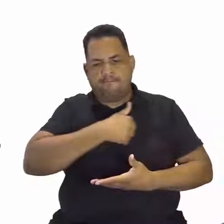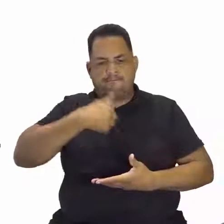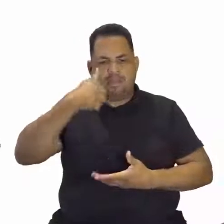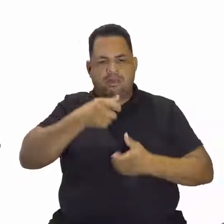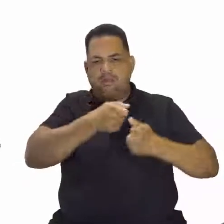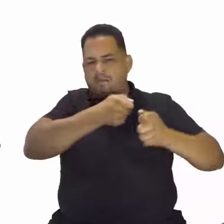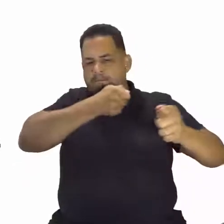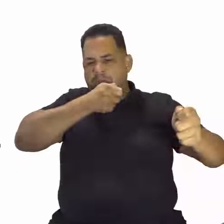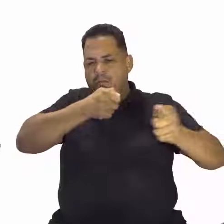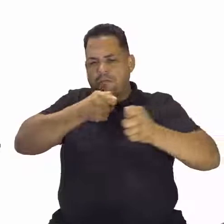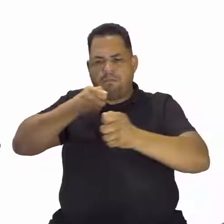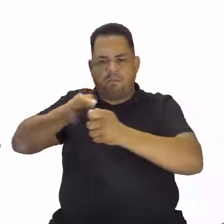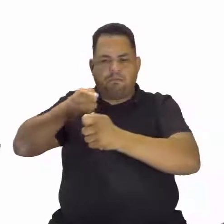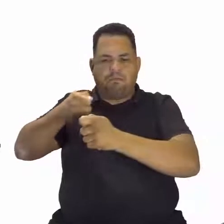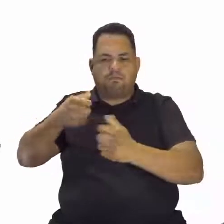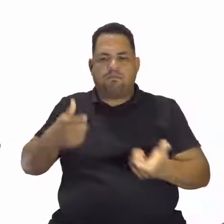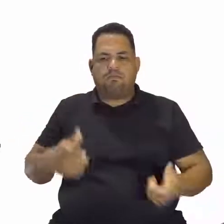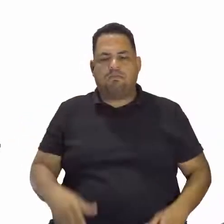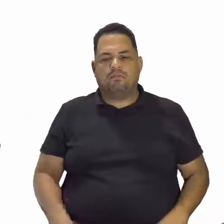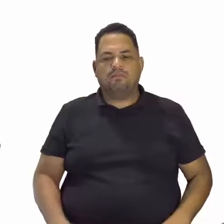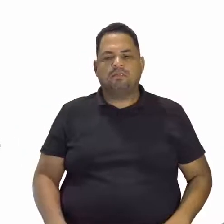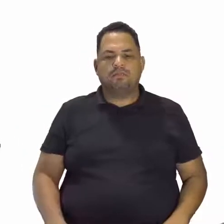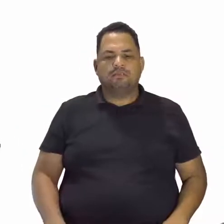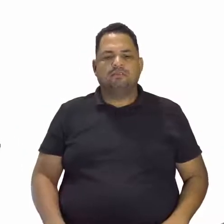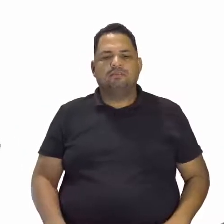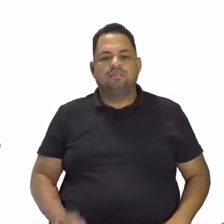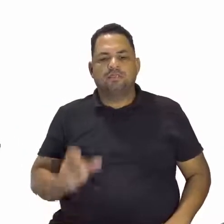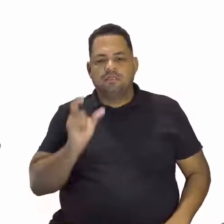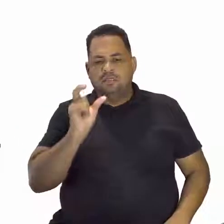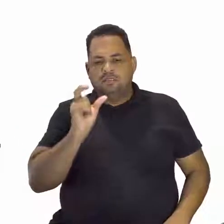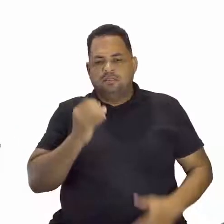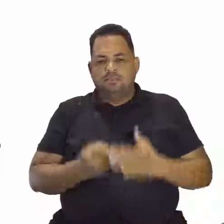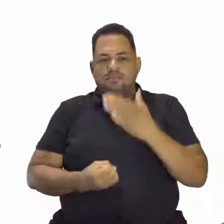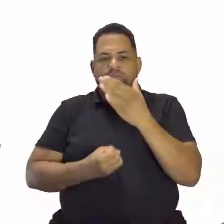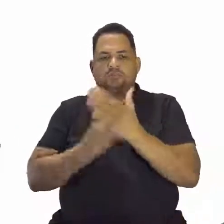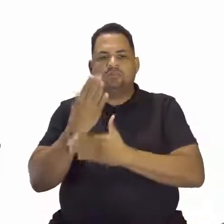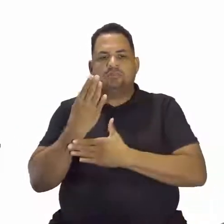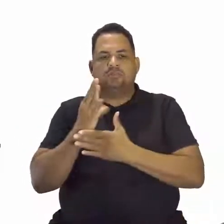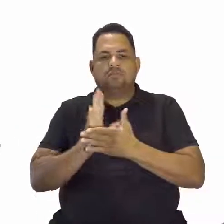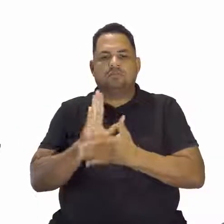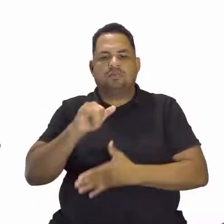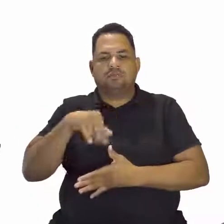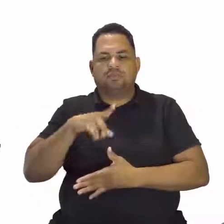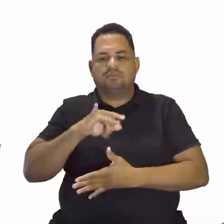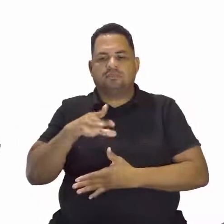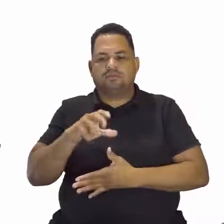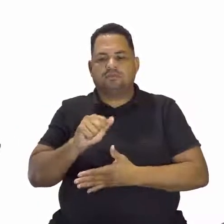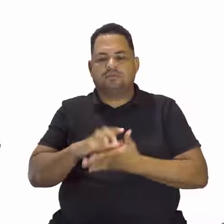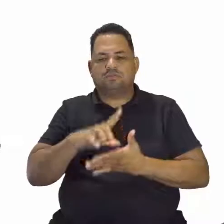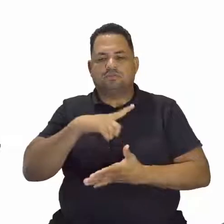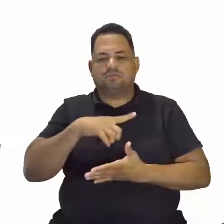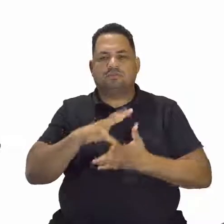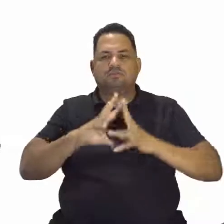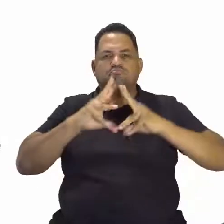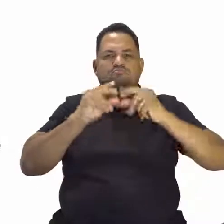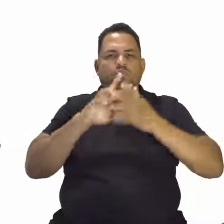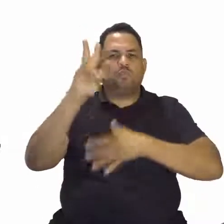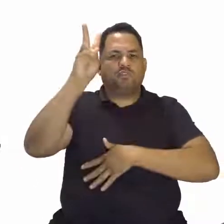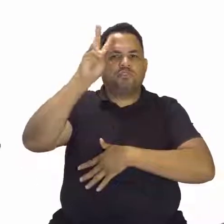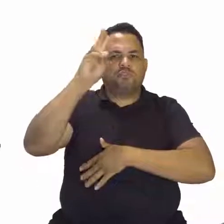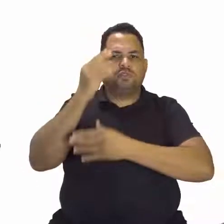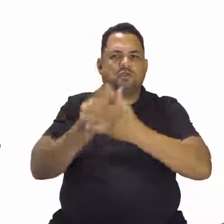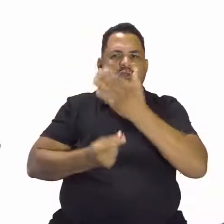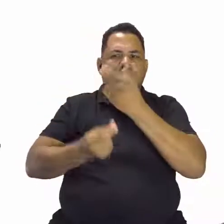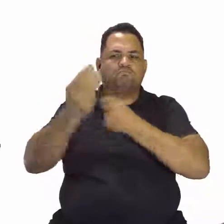arcos. Então, a palavra Amazônia vem e deriva de Amazonas, que tem toda uma lenda,